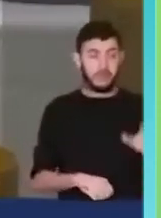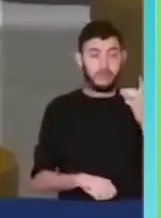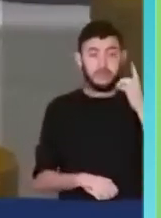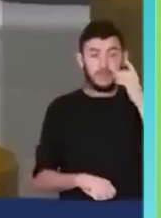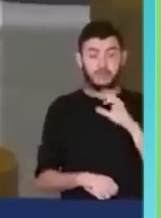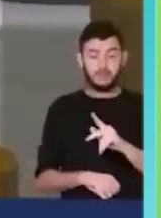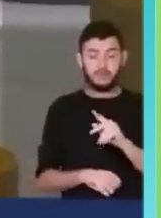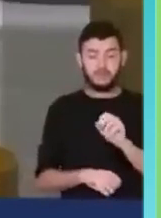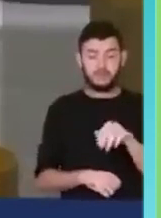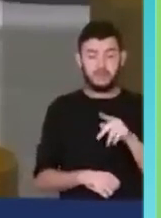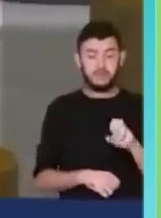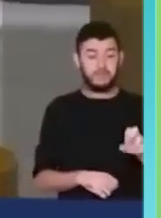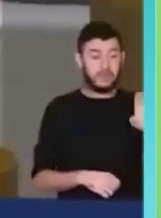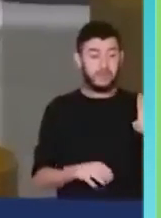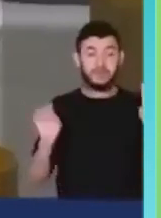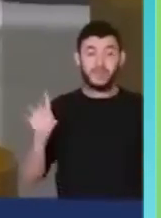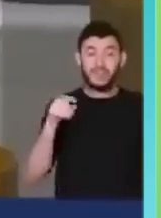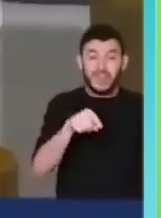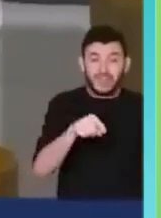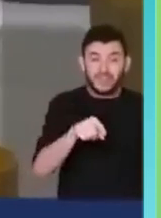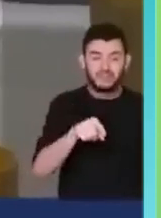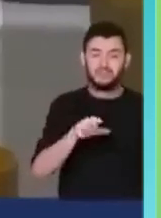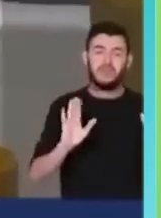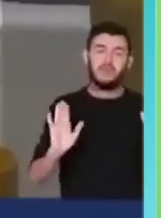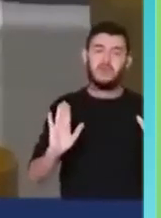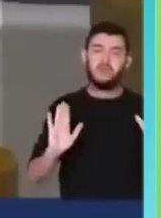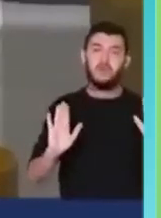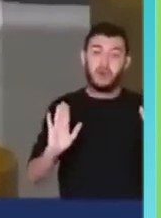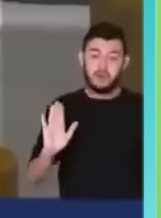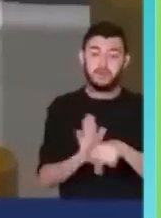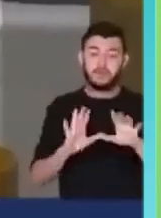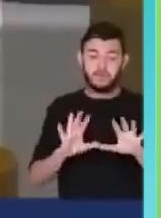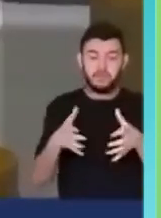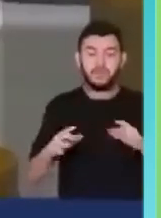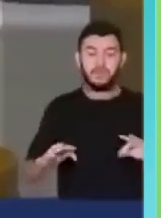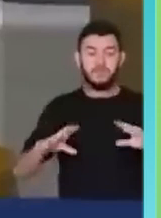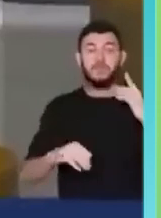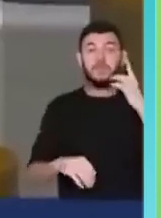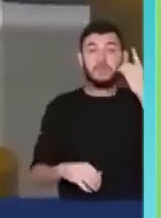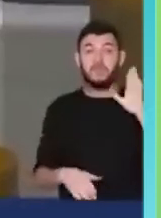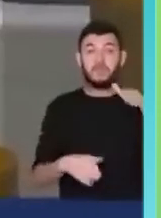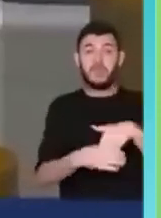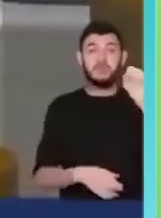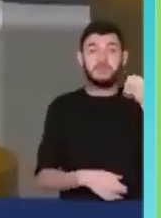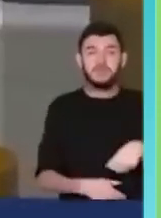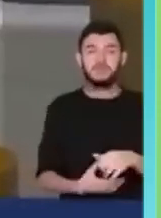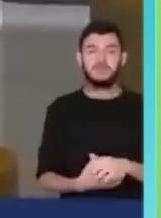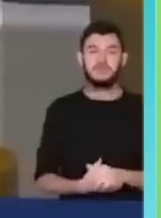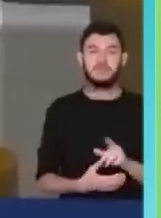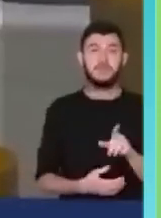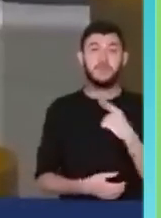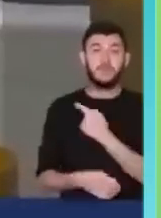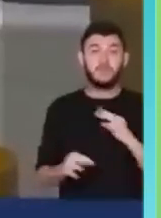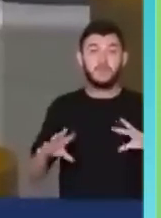é da comissão e é de todos os deputados que disseram sim o projeto nacionalidade social aprovamos